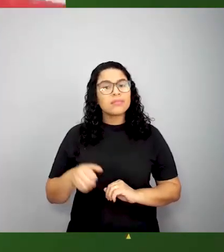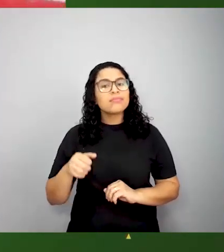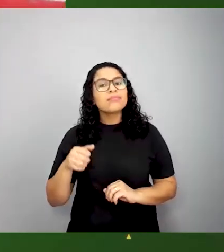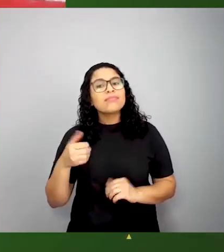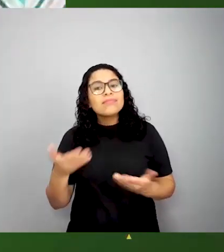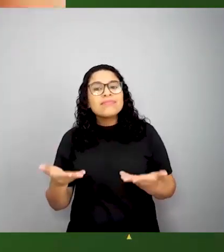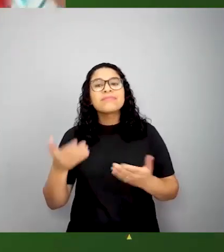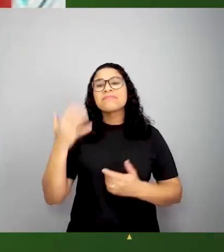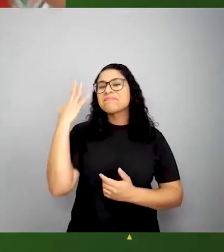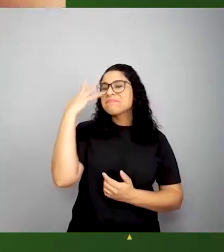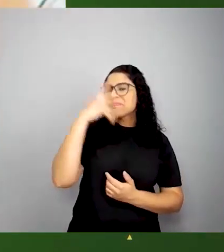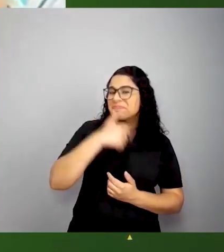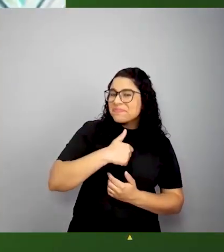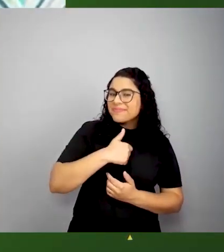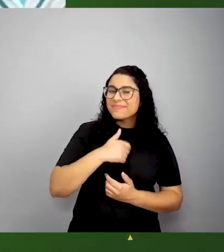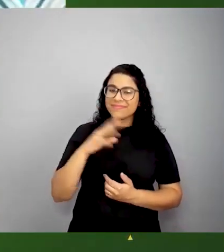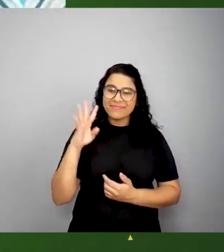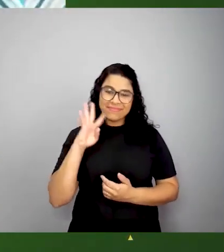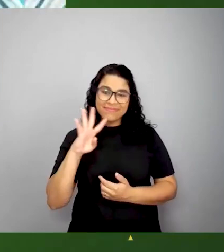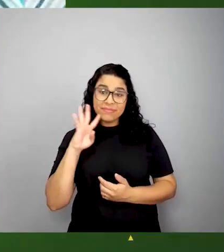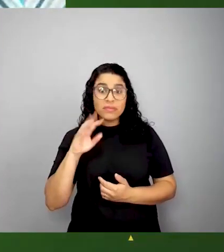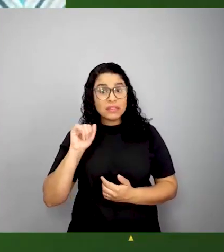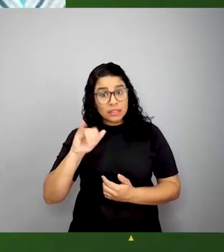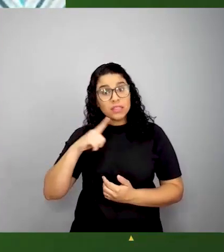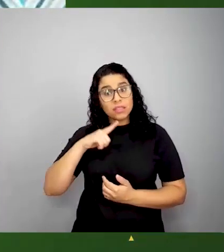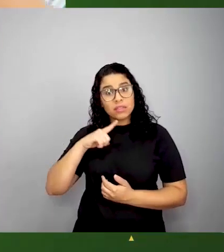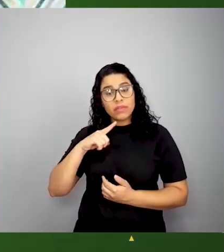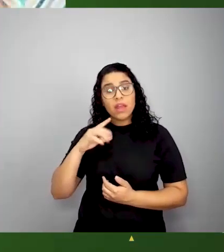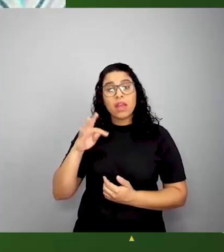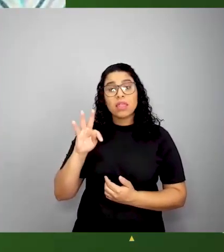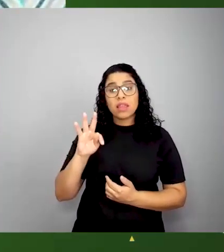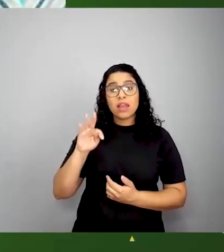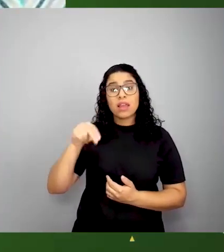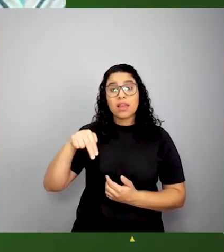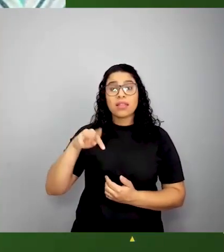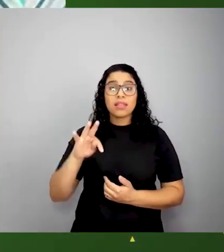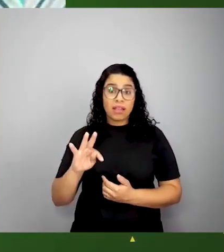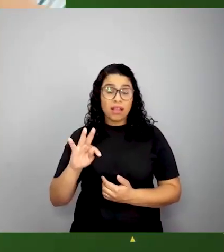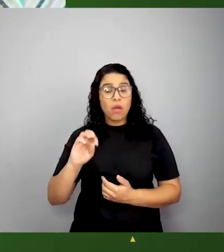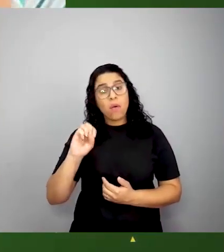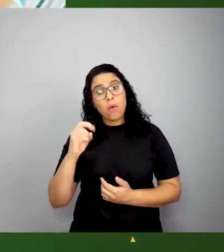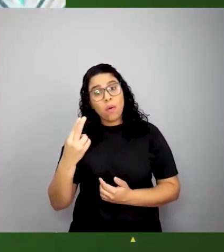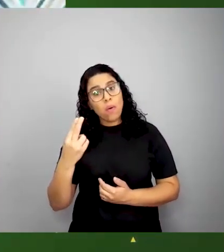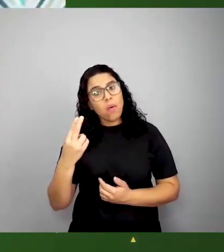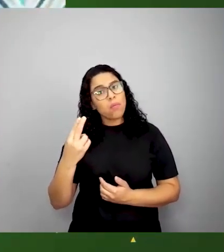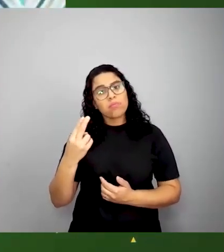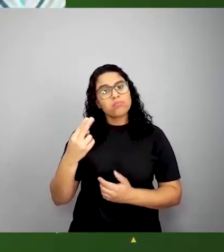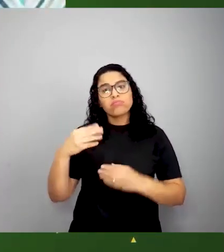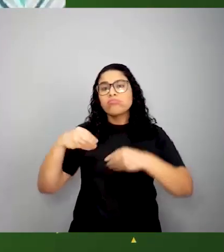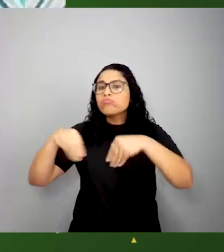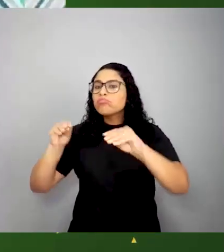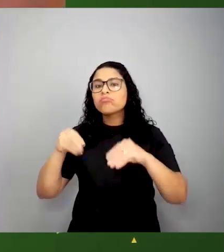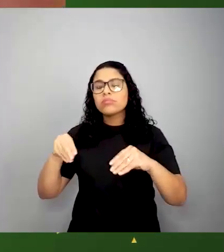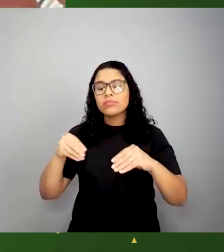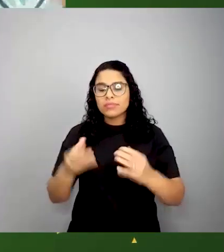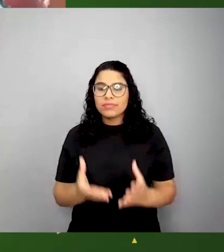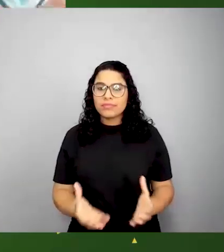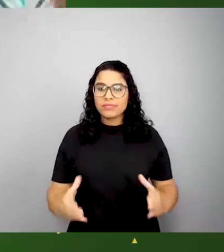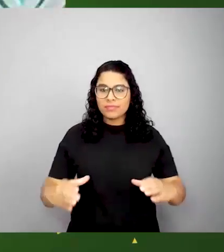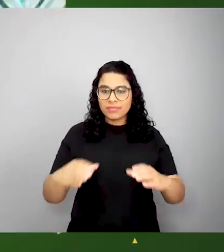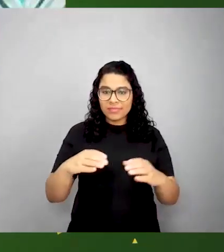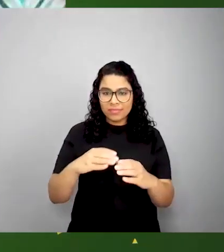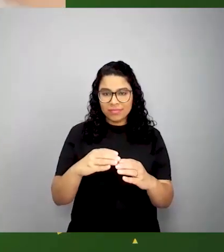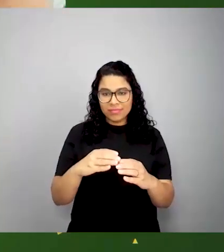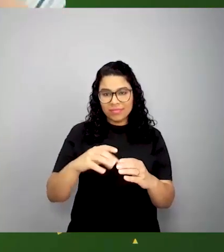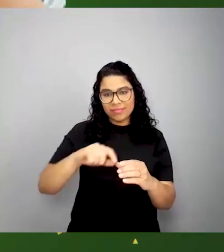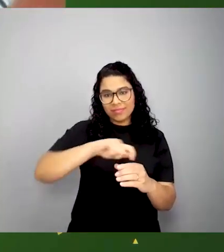E para ficar ainda mais colorido e divertido, se vocês tiverem um pedaço de tecido ou de TNT, basta embrulhar a peteca e com